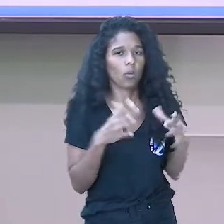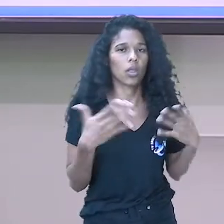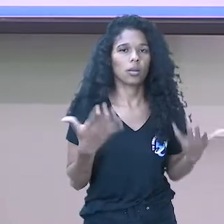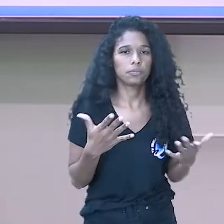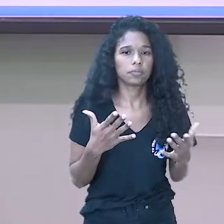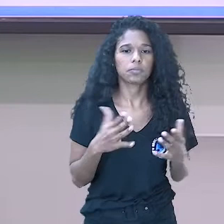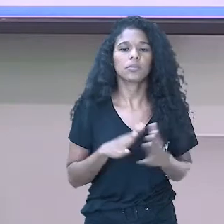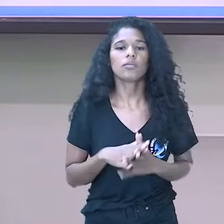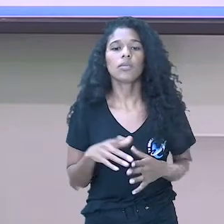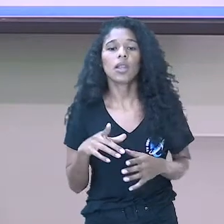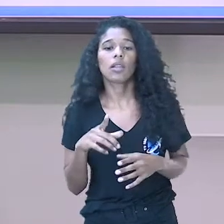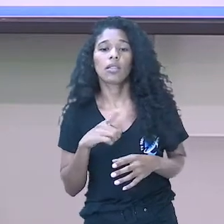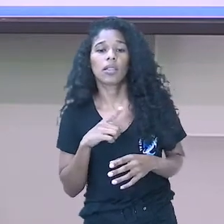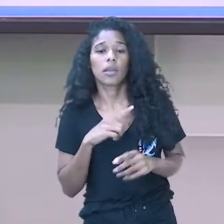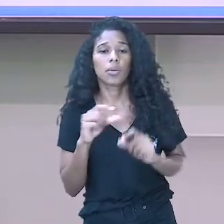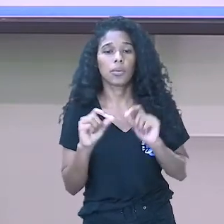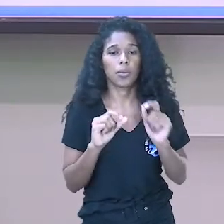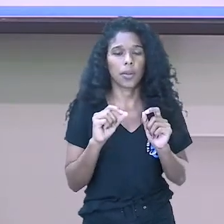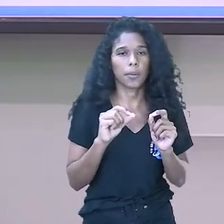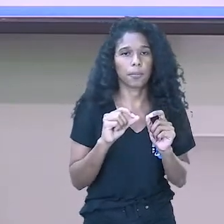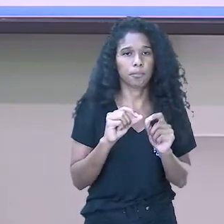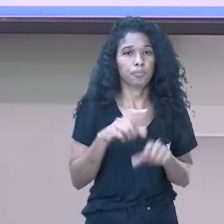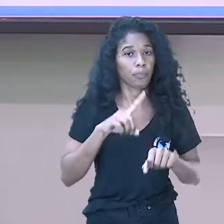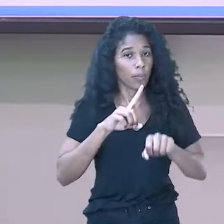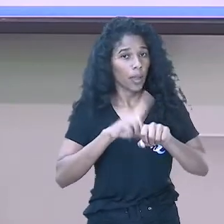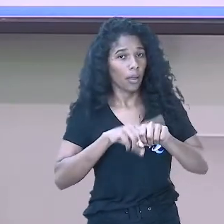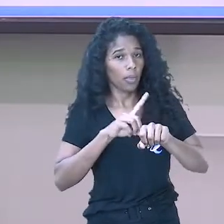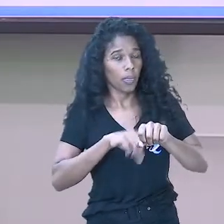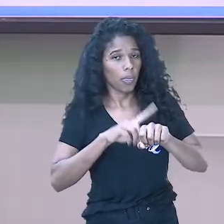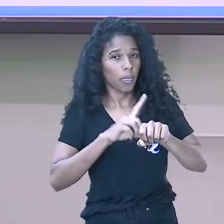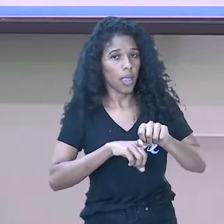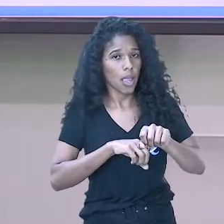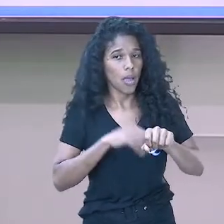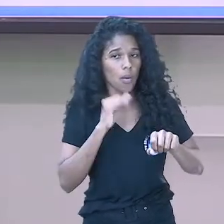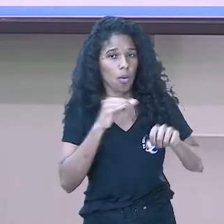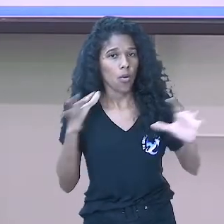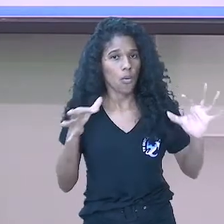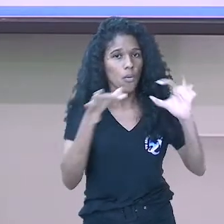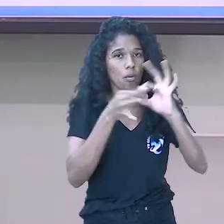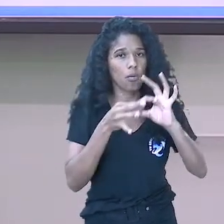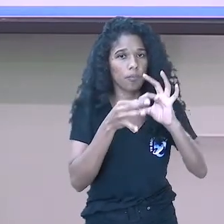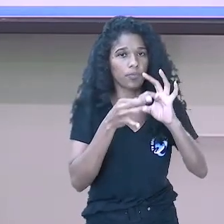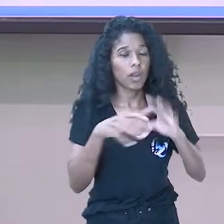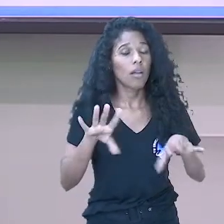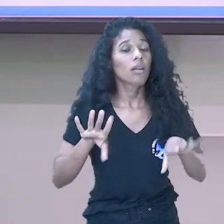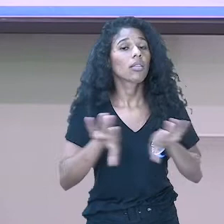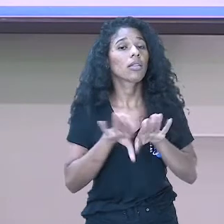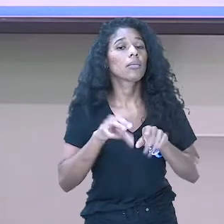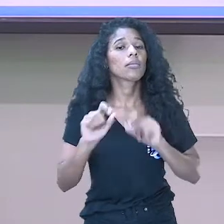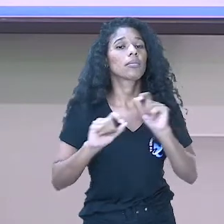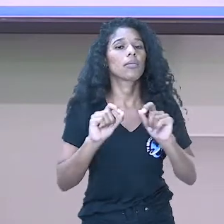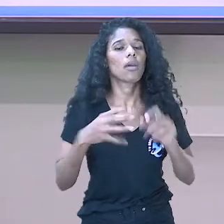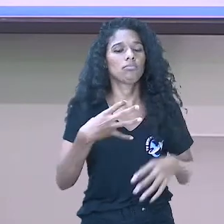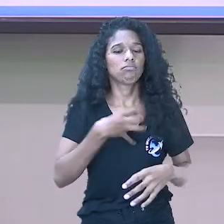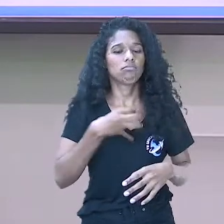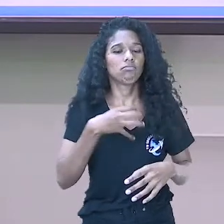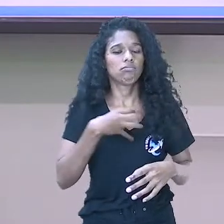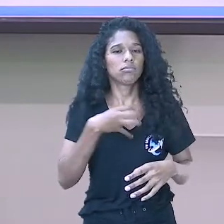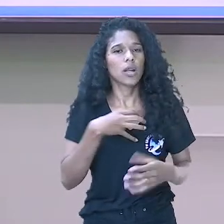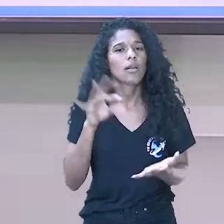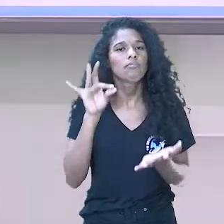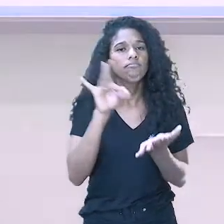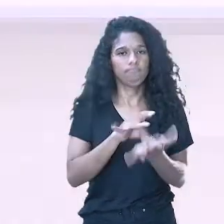está ligado ao cronos, que é o tempo, e é um sentimento de reprodução da realidade, tá certo?